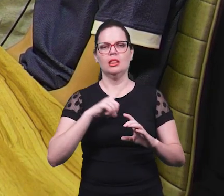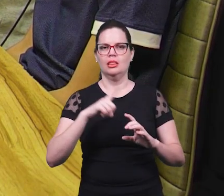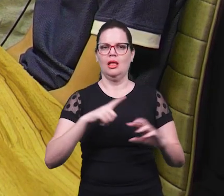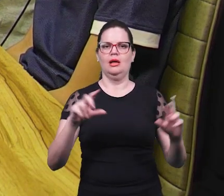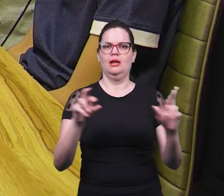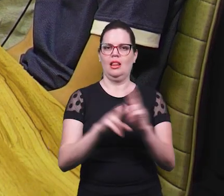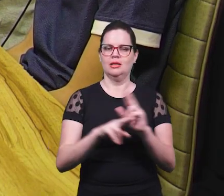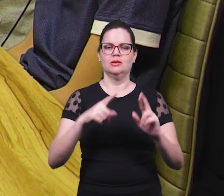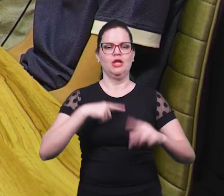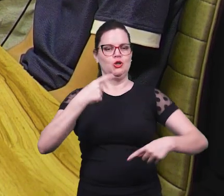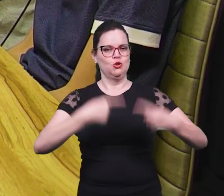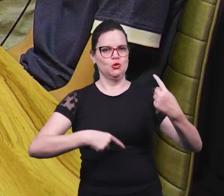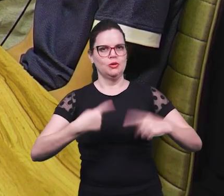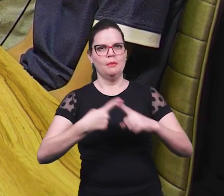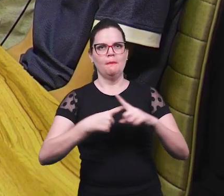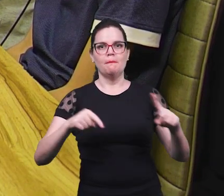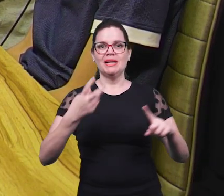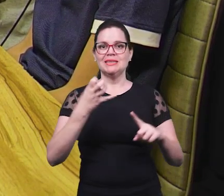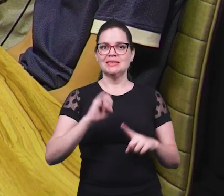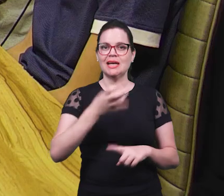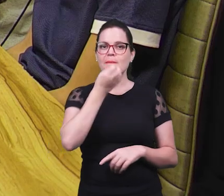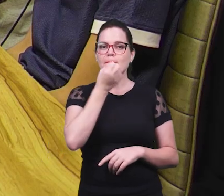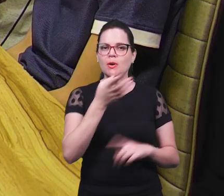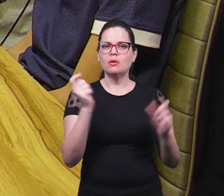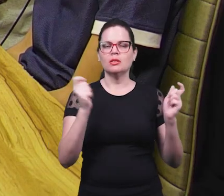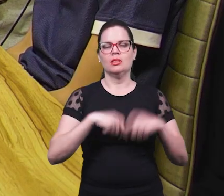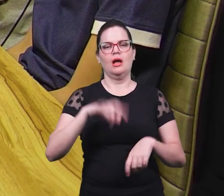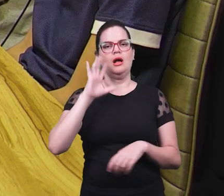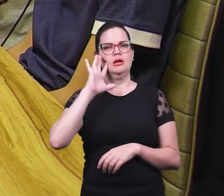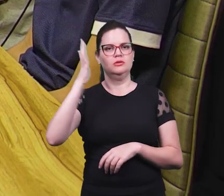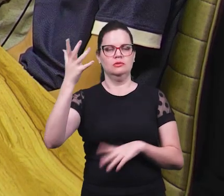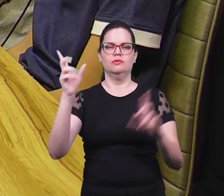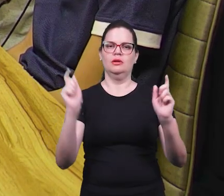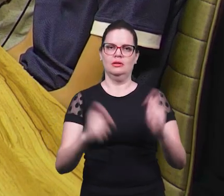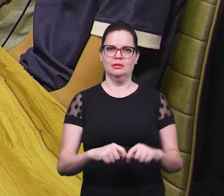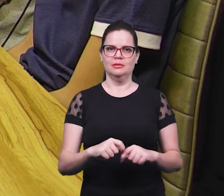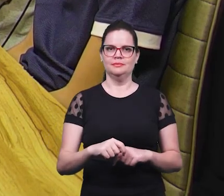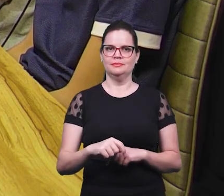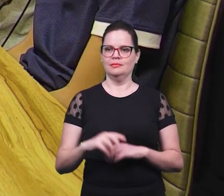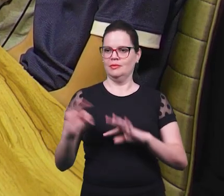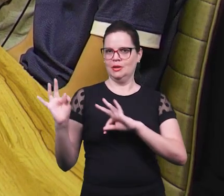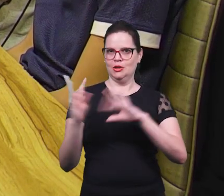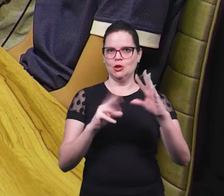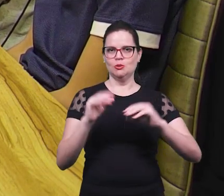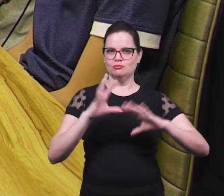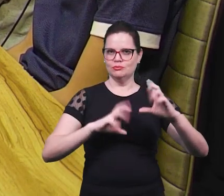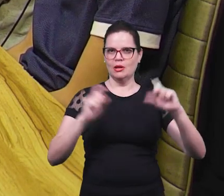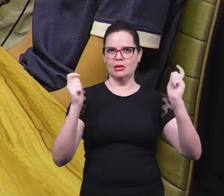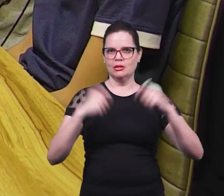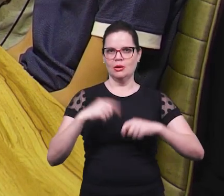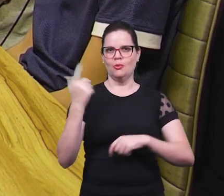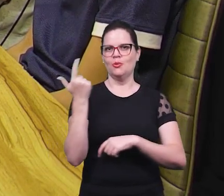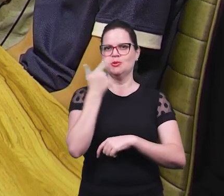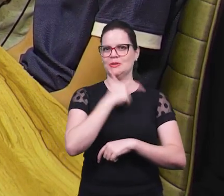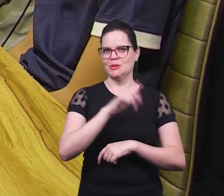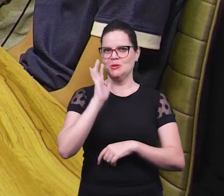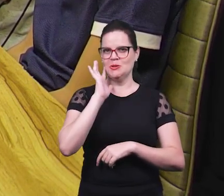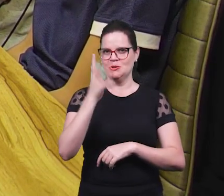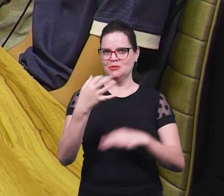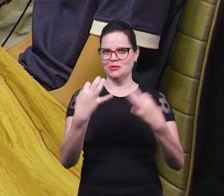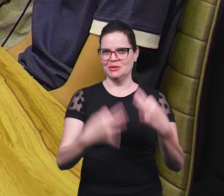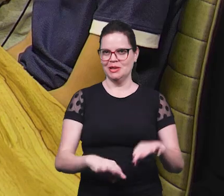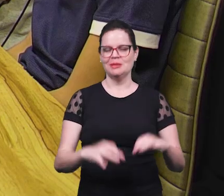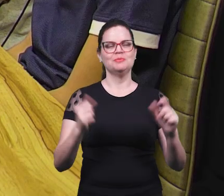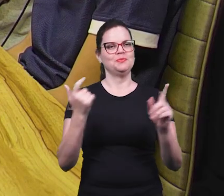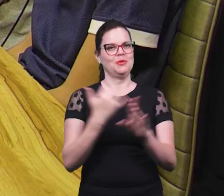um ambiente agradável, favorável, também há resolução. E todos eles chegaram numa resolução, né? Glória a Jesus, E né? como isso é